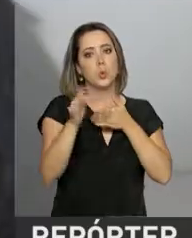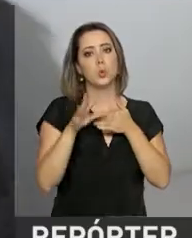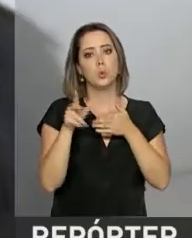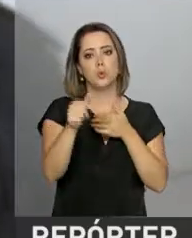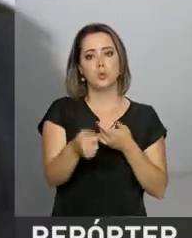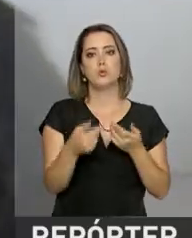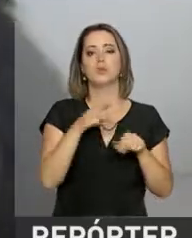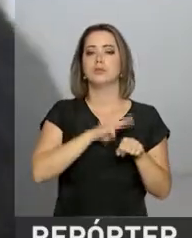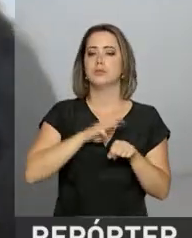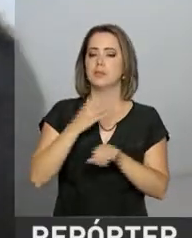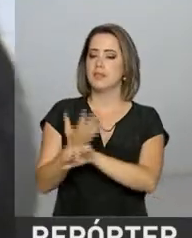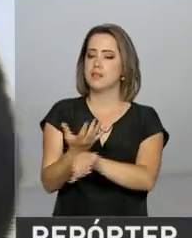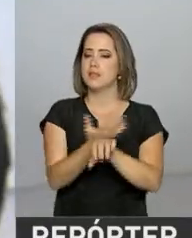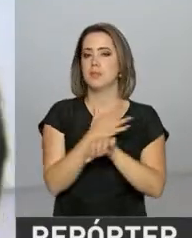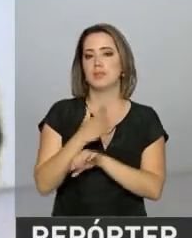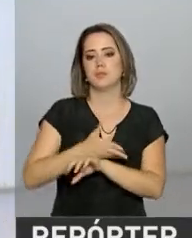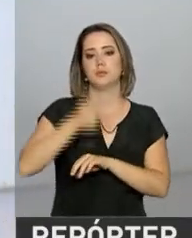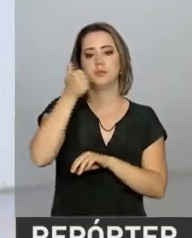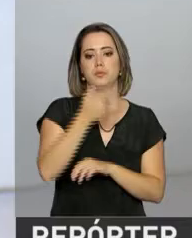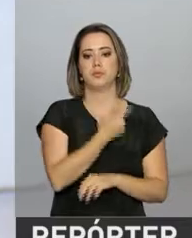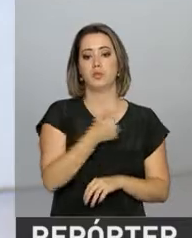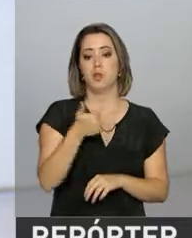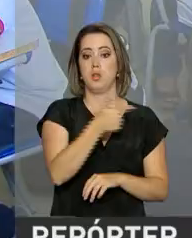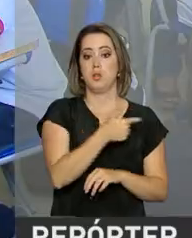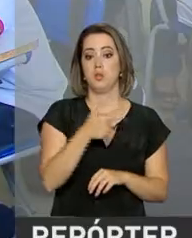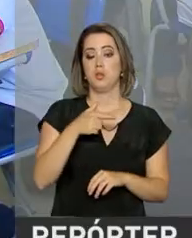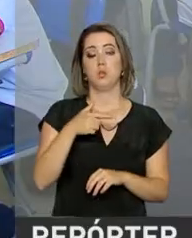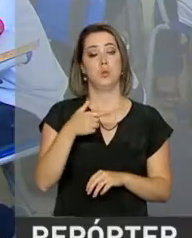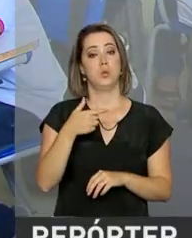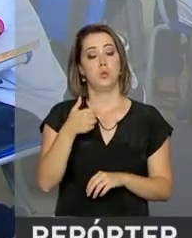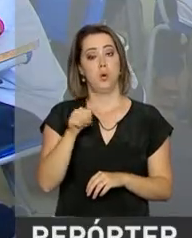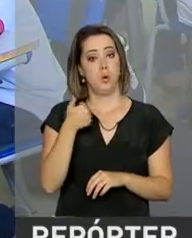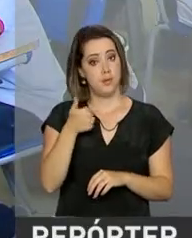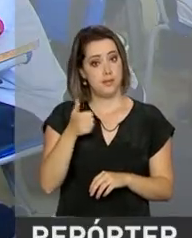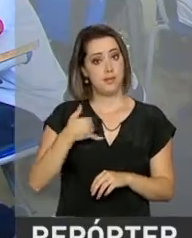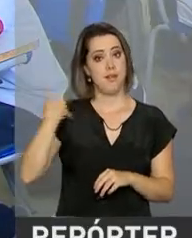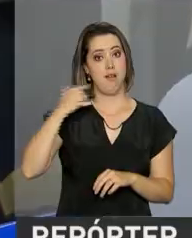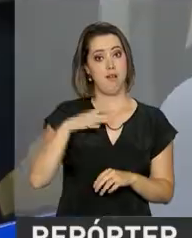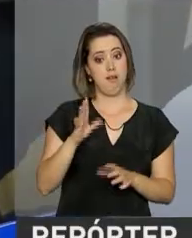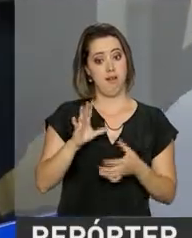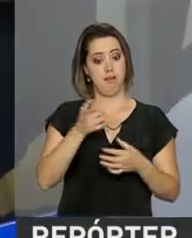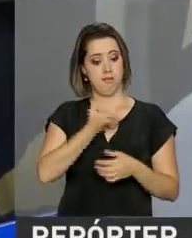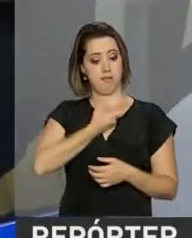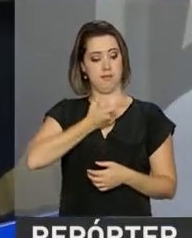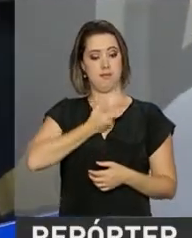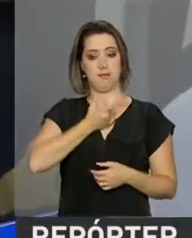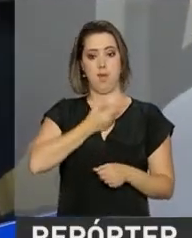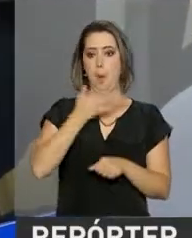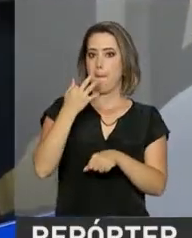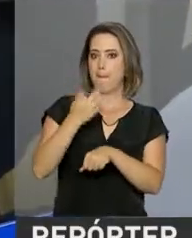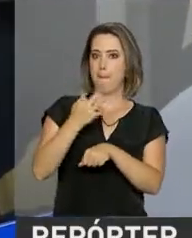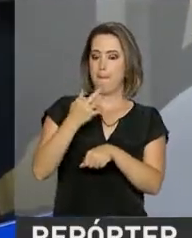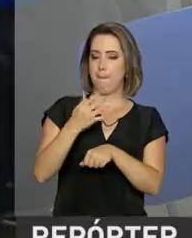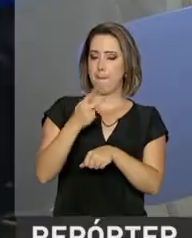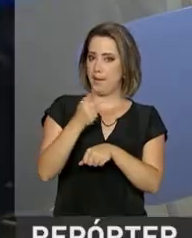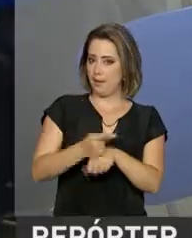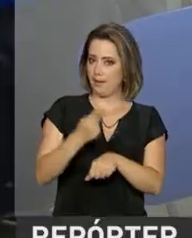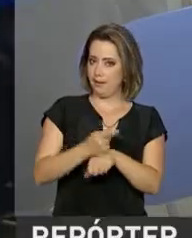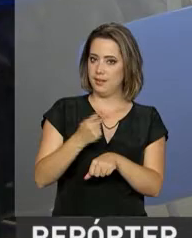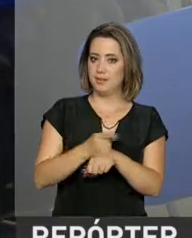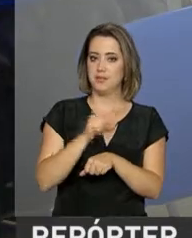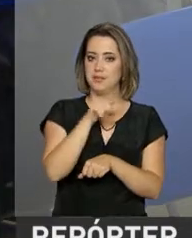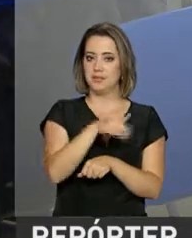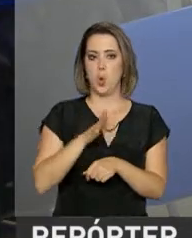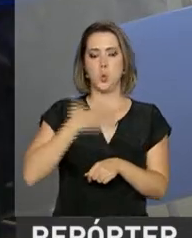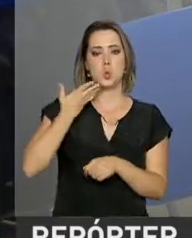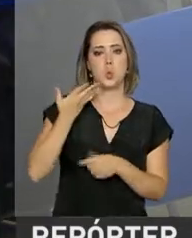matérias. João tem 12 anos e ganhou medalha de prata na última edição da Olimpíada. O resultado foi uma surpresa. Segundo